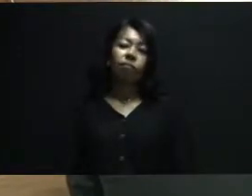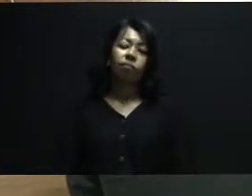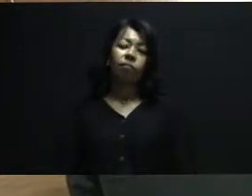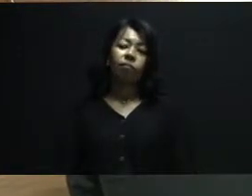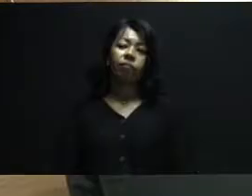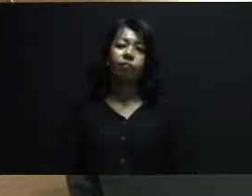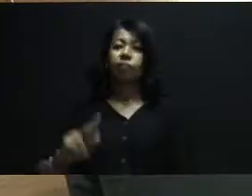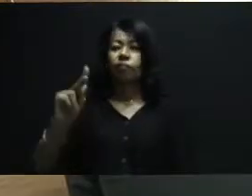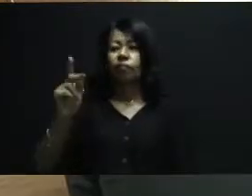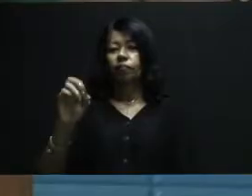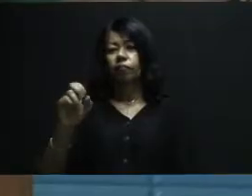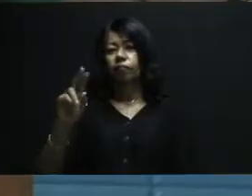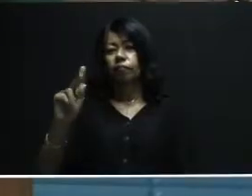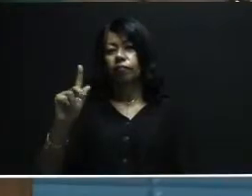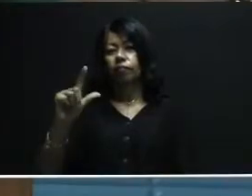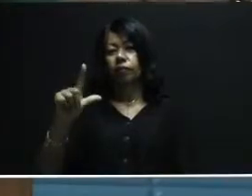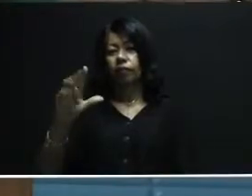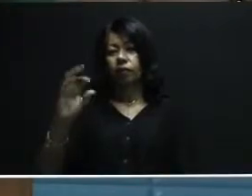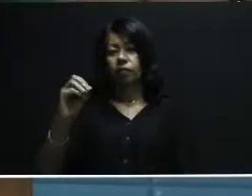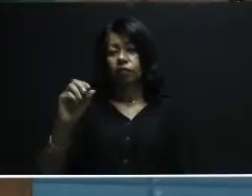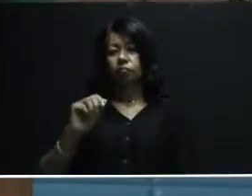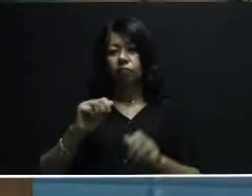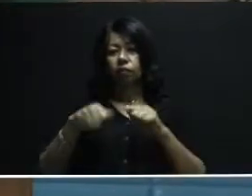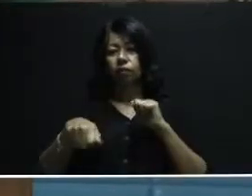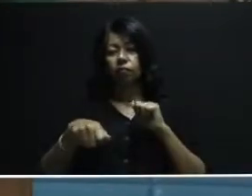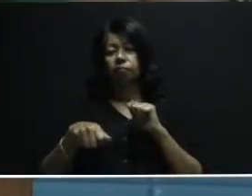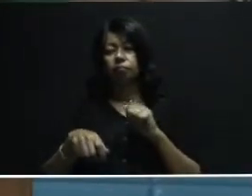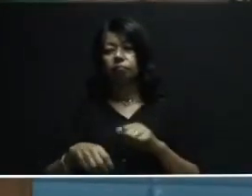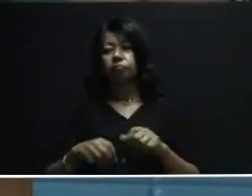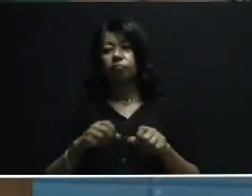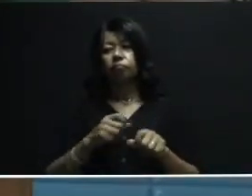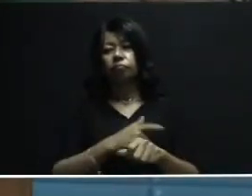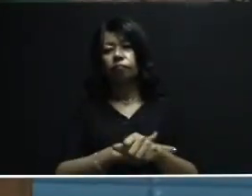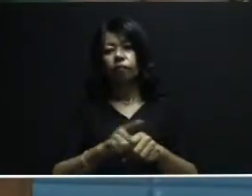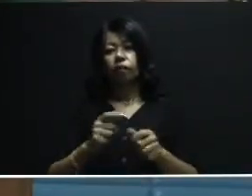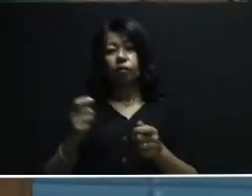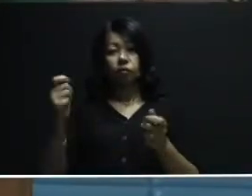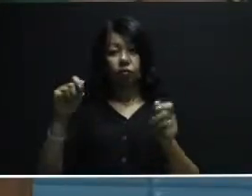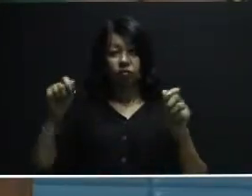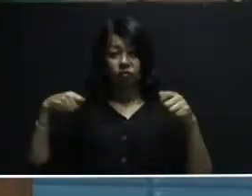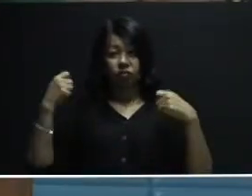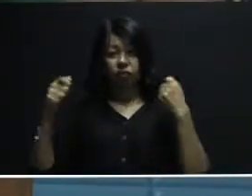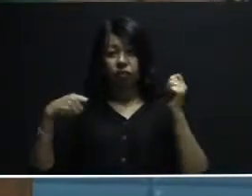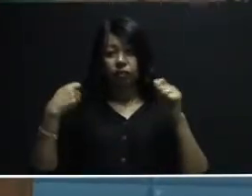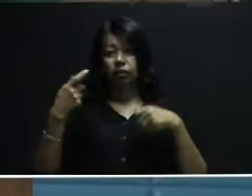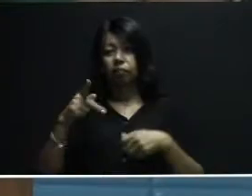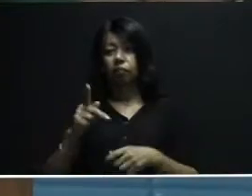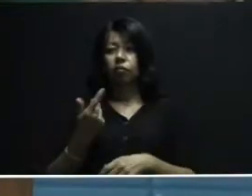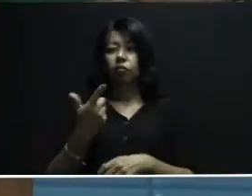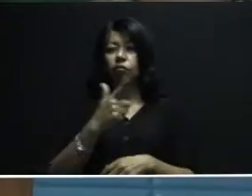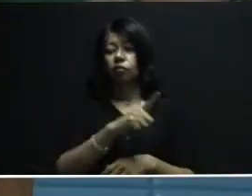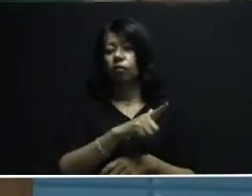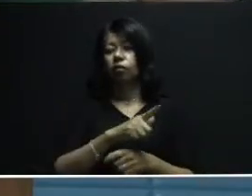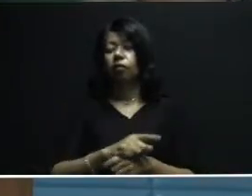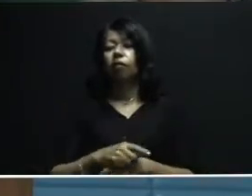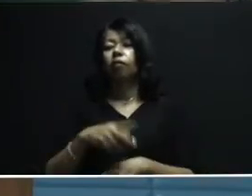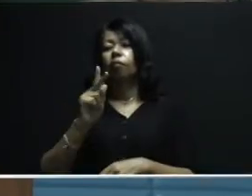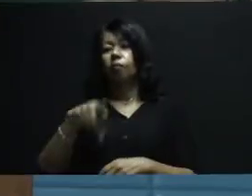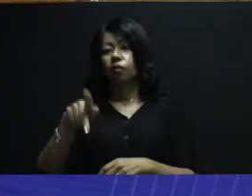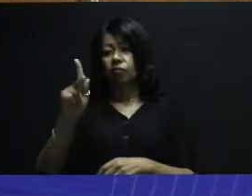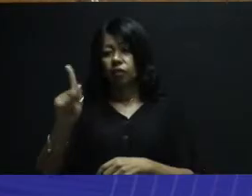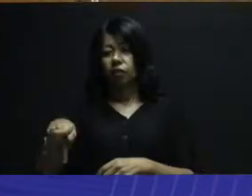Nélio é formado em Educação Física pela Faculdade de Educação Física de Santos, onde é